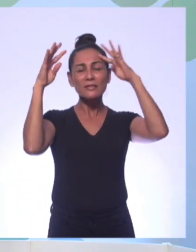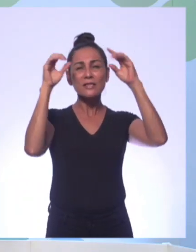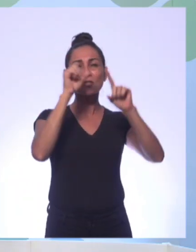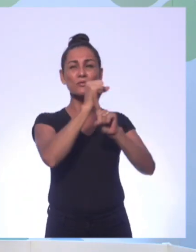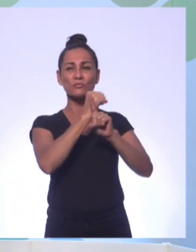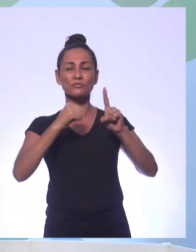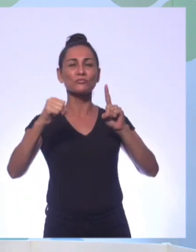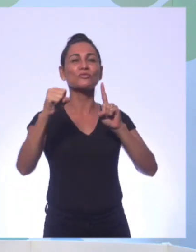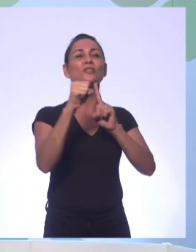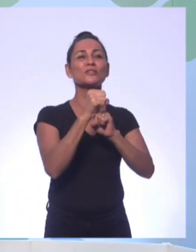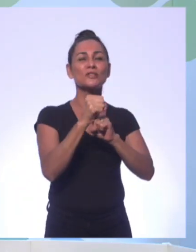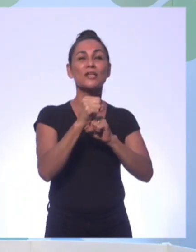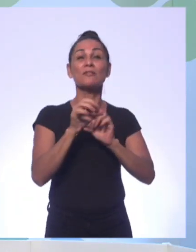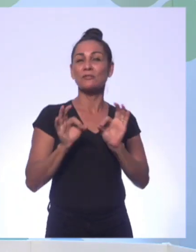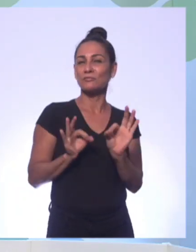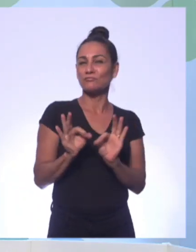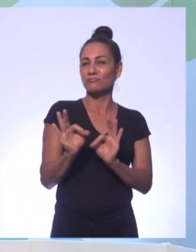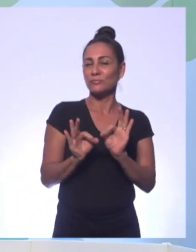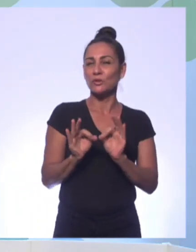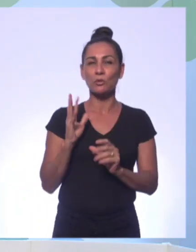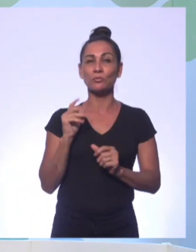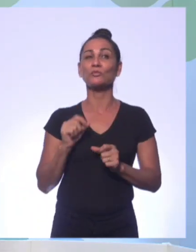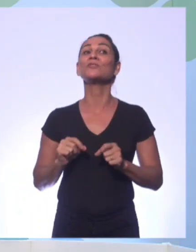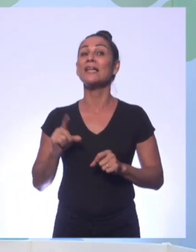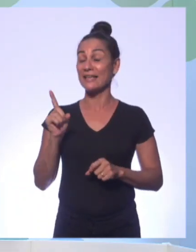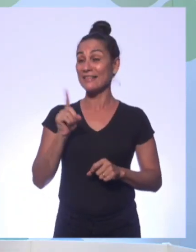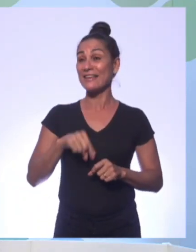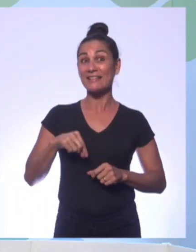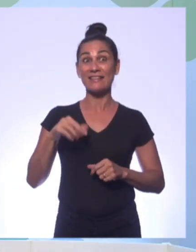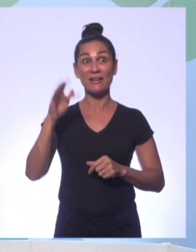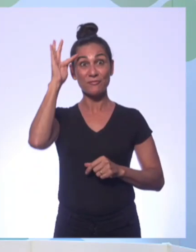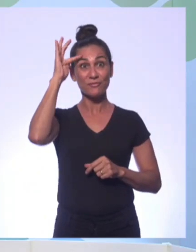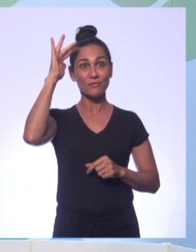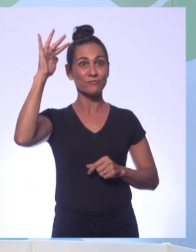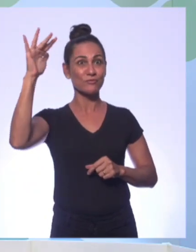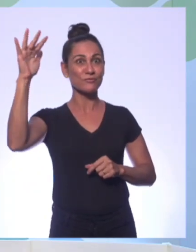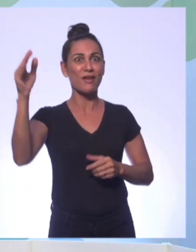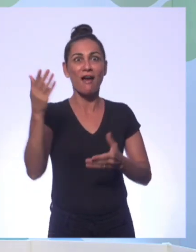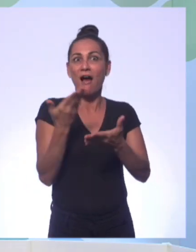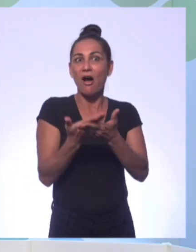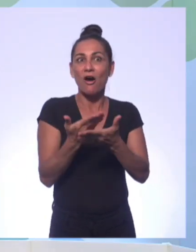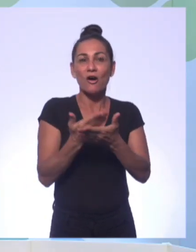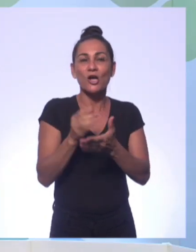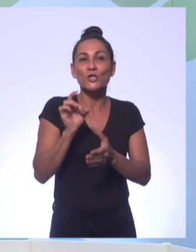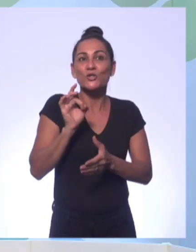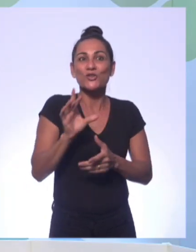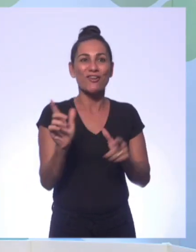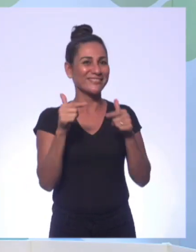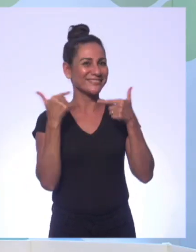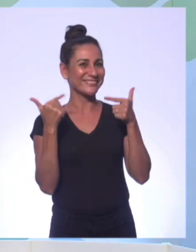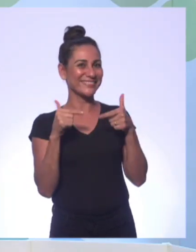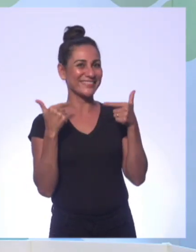arranjo lindo sobre tudo isso. Olha, tem até filosofia, a aula tá assim, só ousadia e alegria.